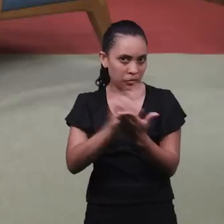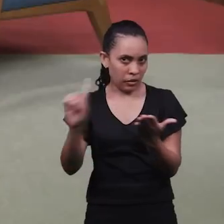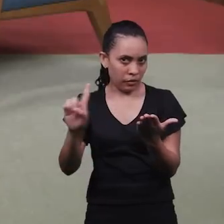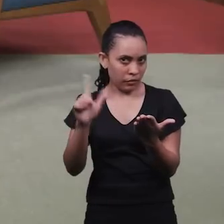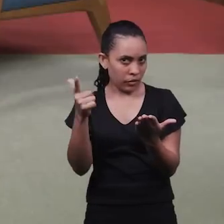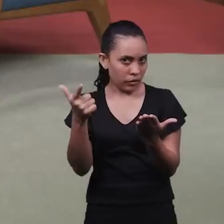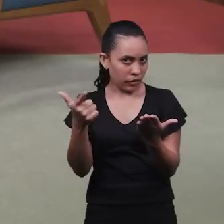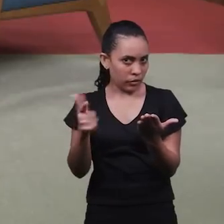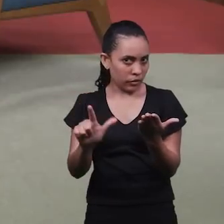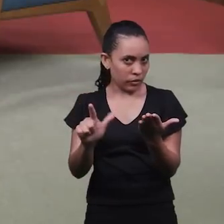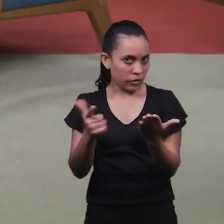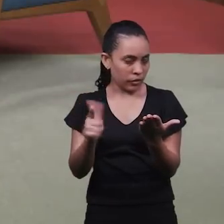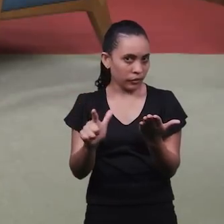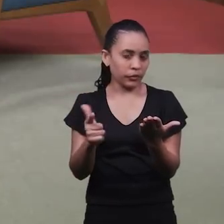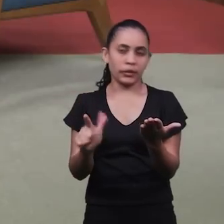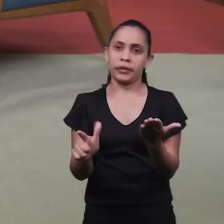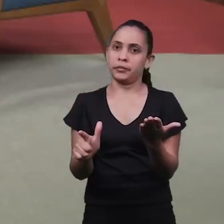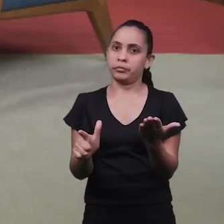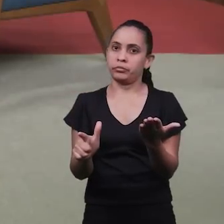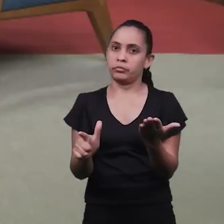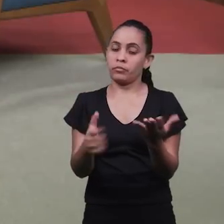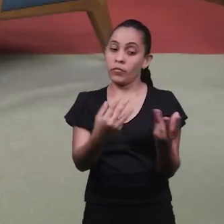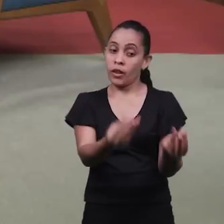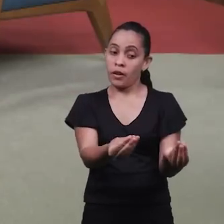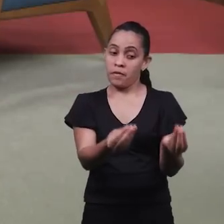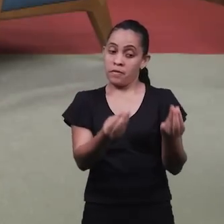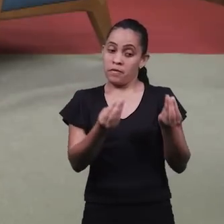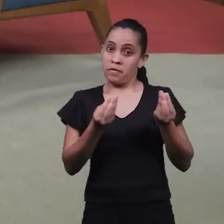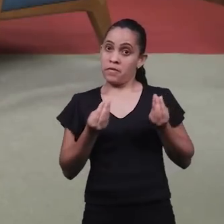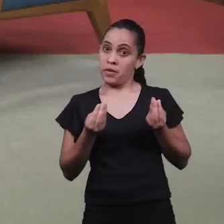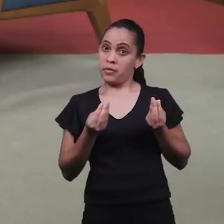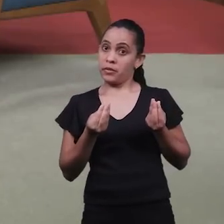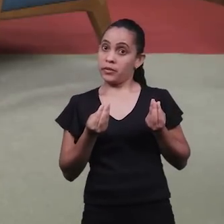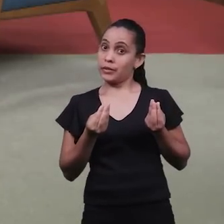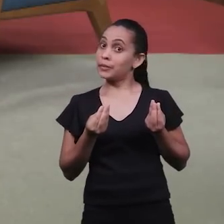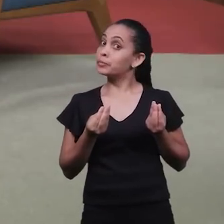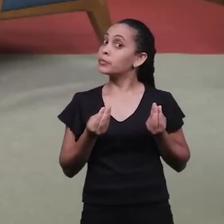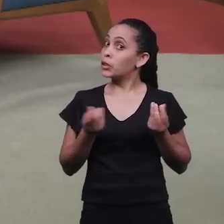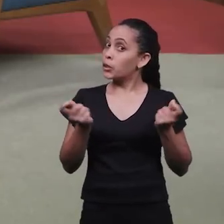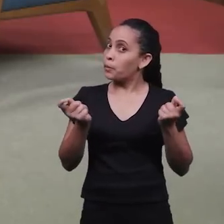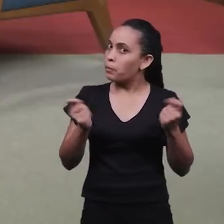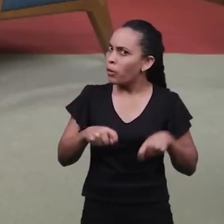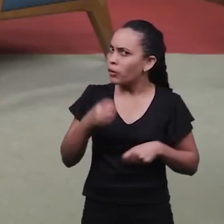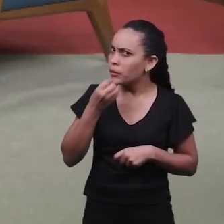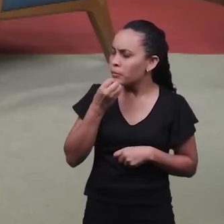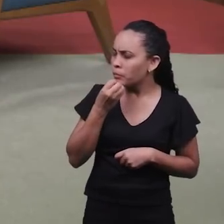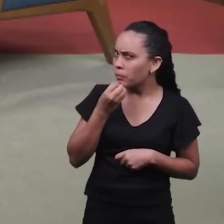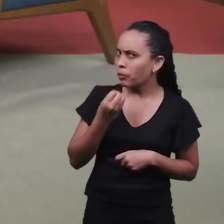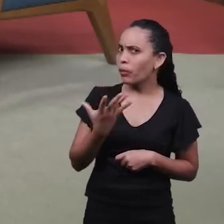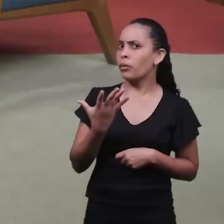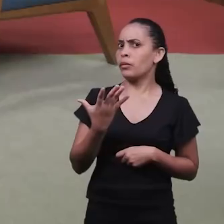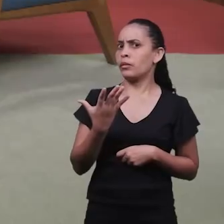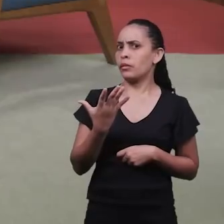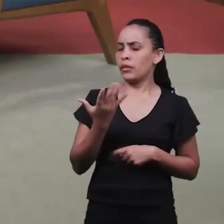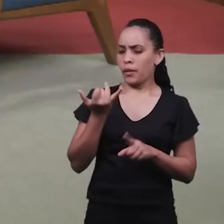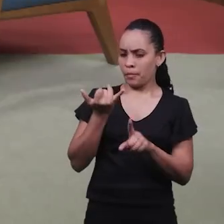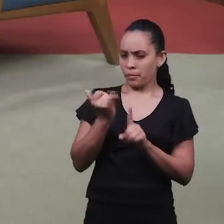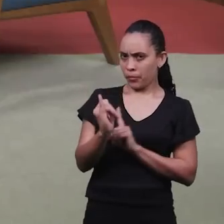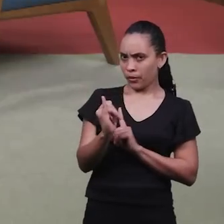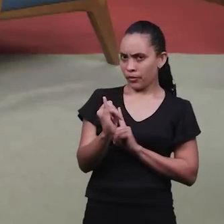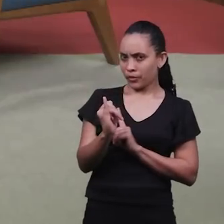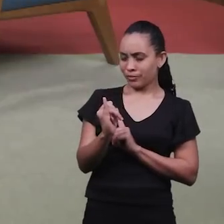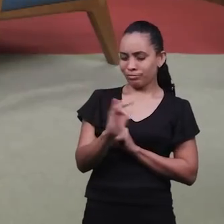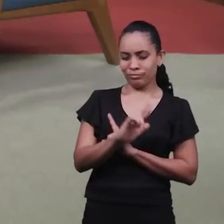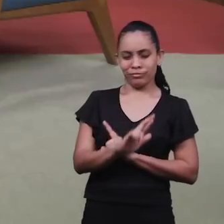do Senhor. Então, o alimento que pode parecer a carne e o sangue dentro do aspecto